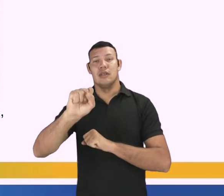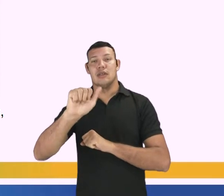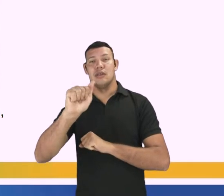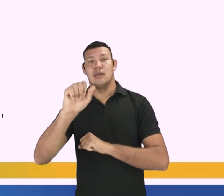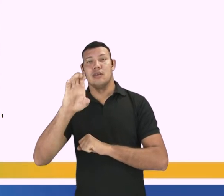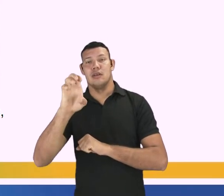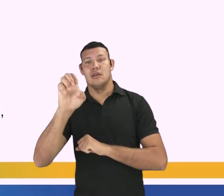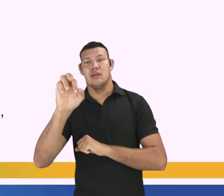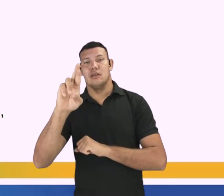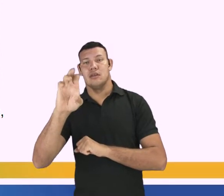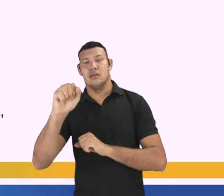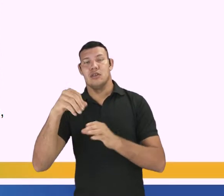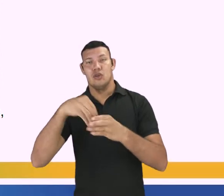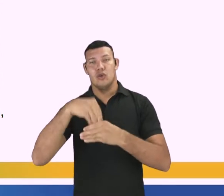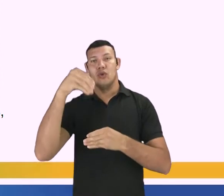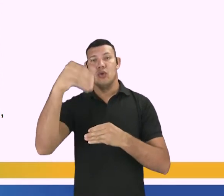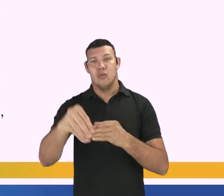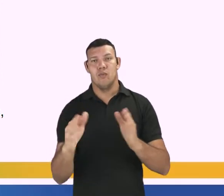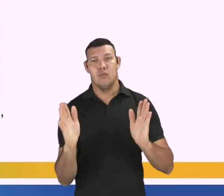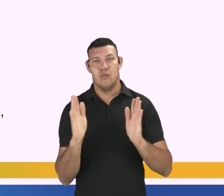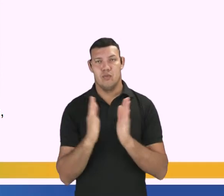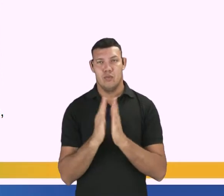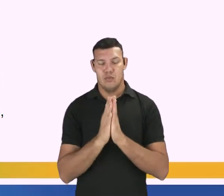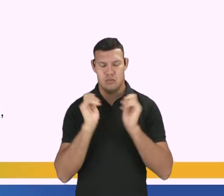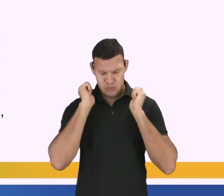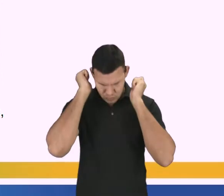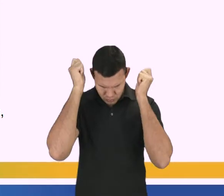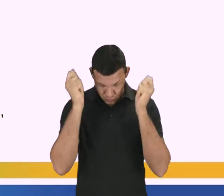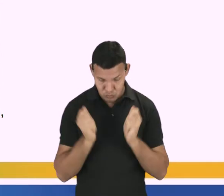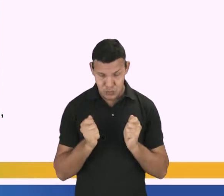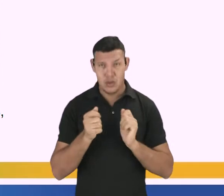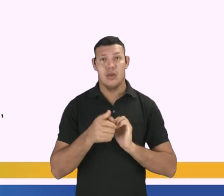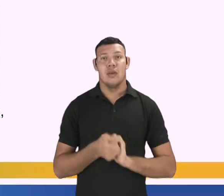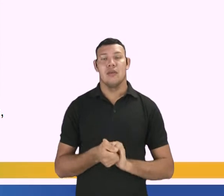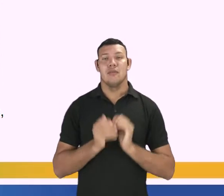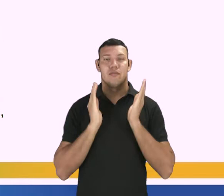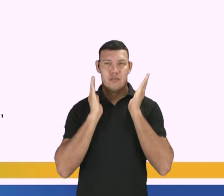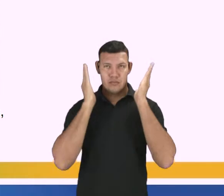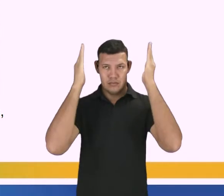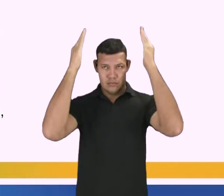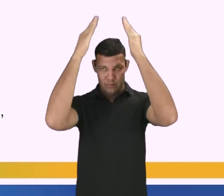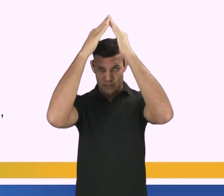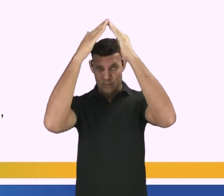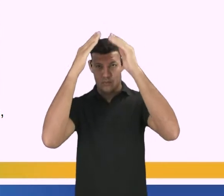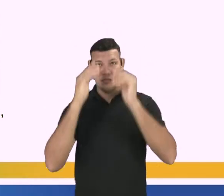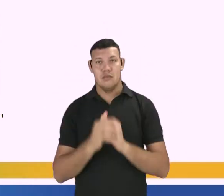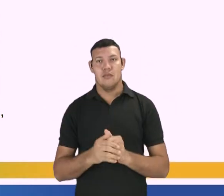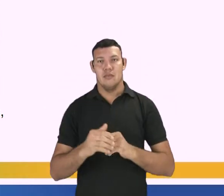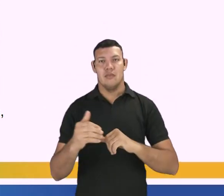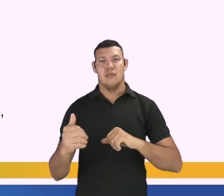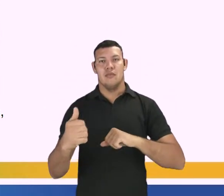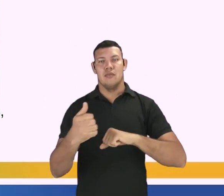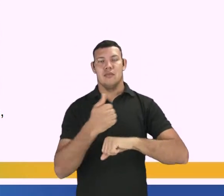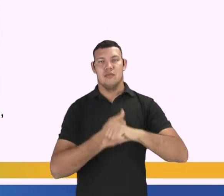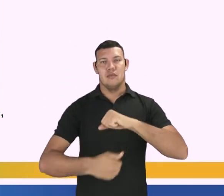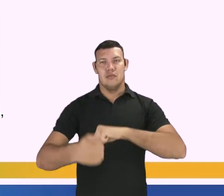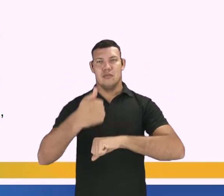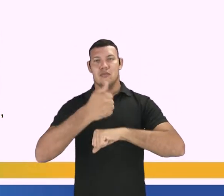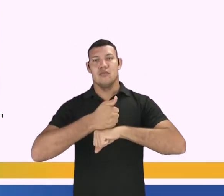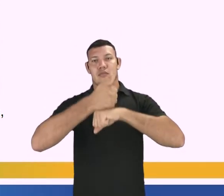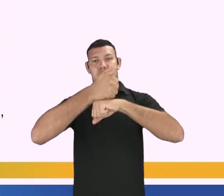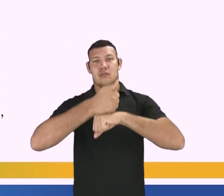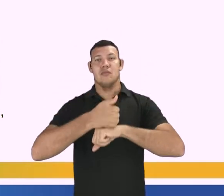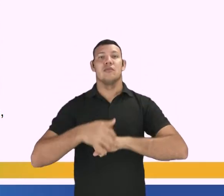viviam fora dos mosteiros, né? Nós temos como líder aí o Papa, né? Depois nós temos toda uma